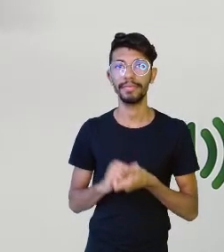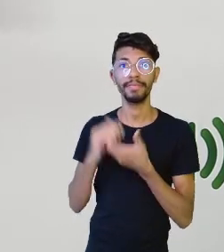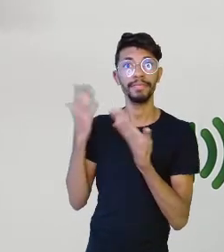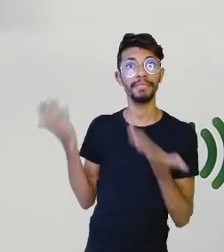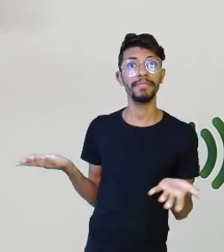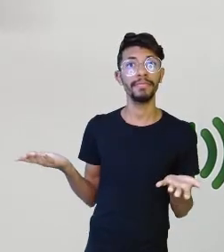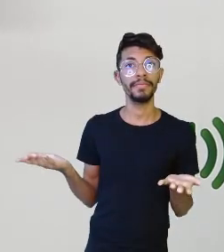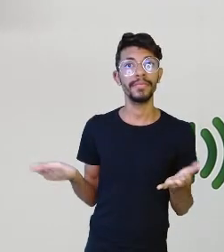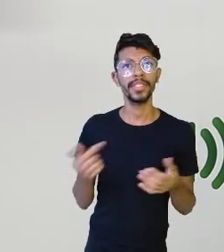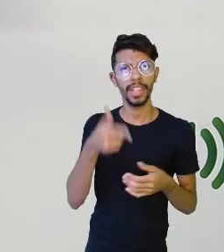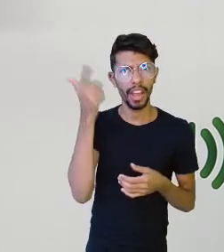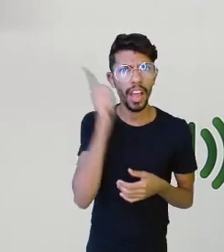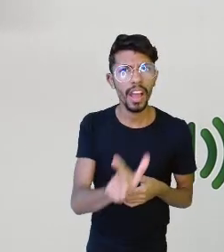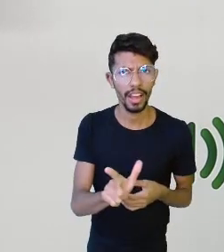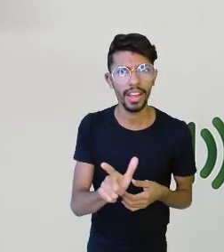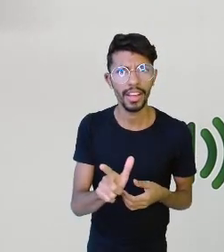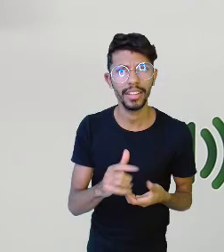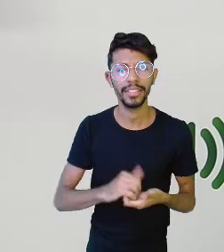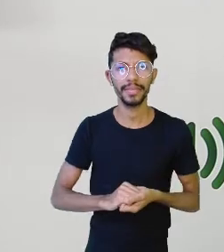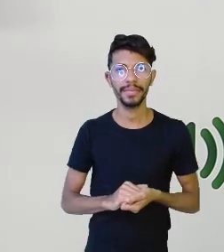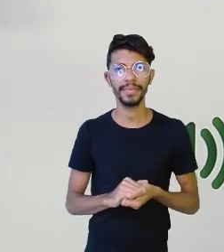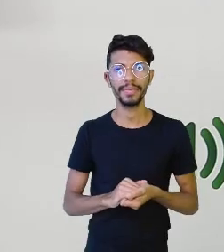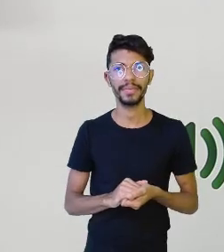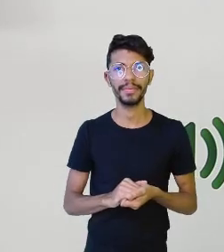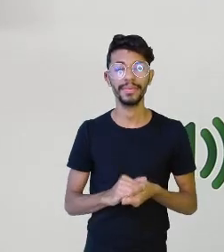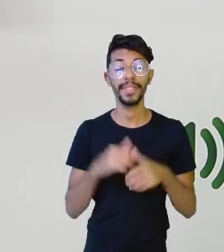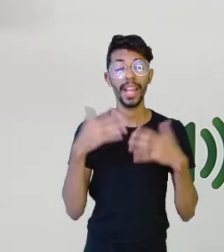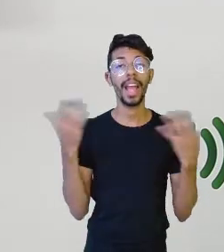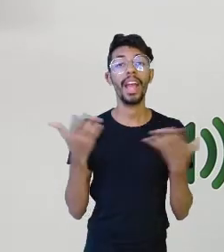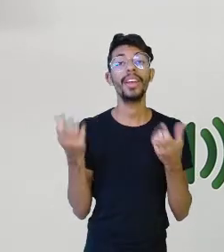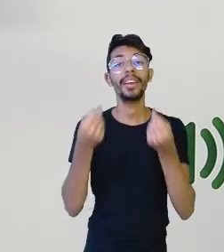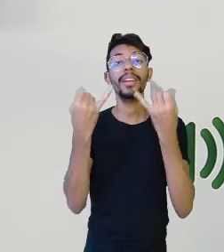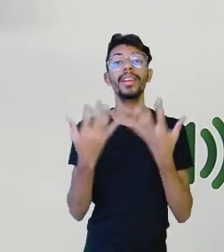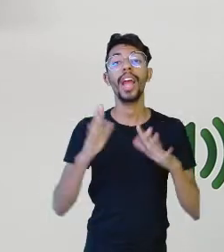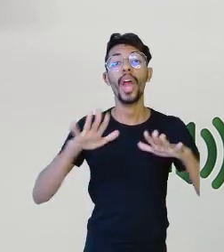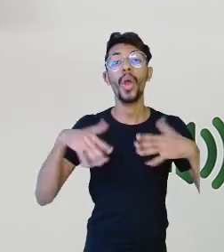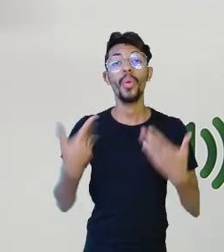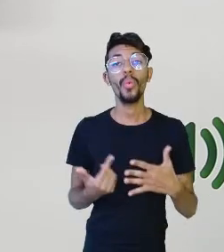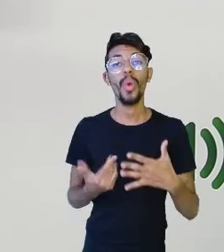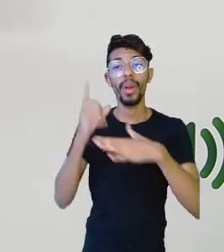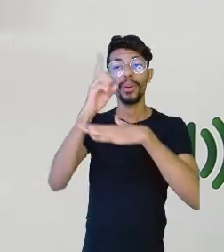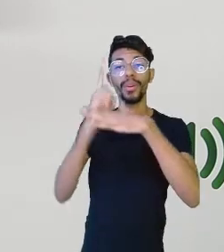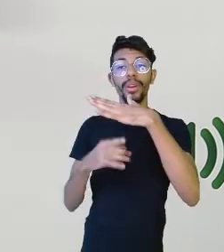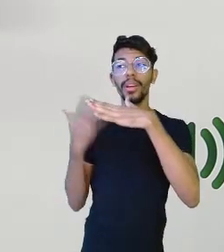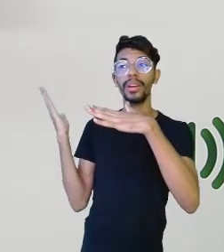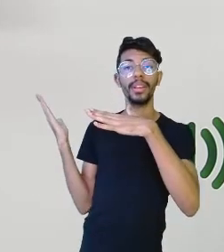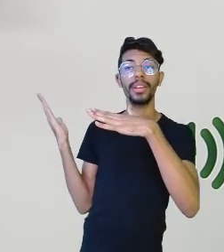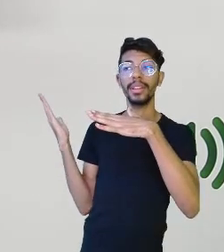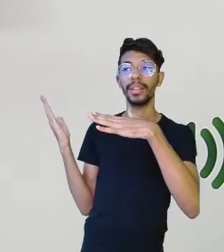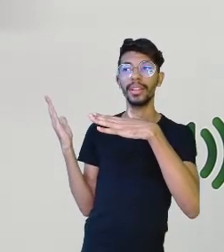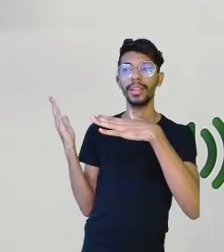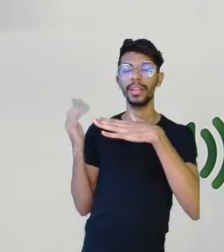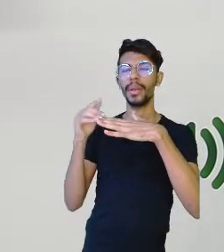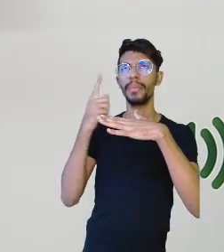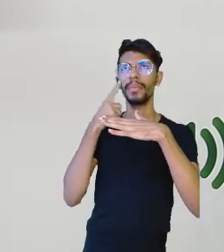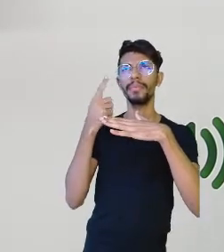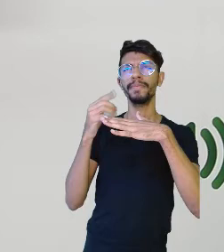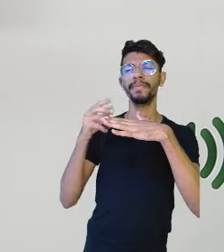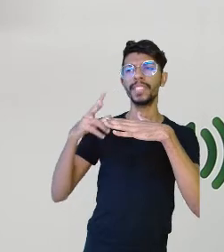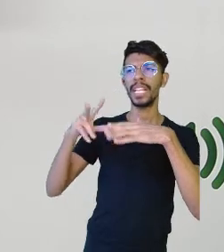E aí? Você conseguiu? Agora me diz, que fração é essa? Das